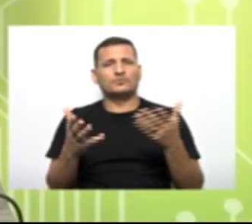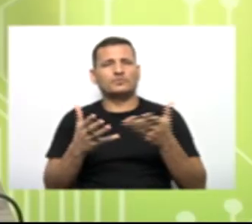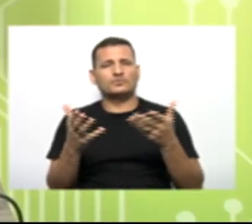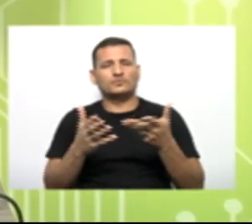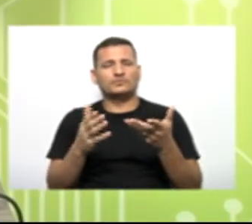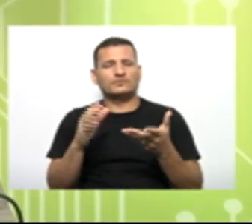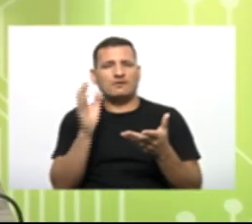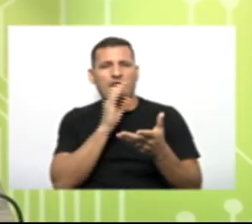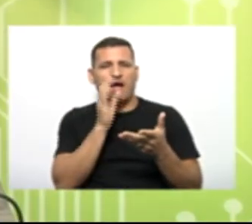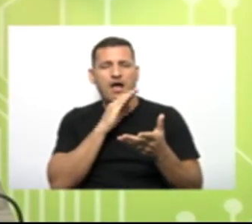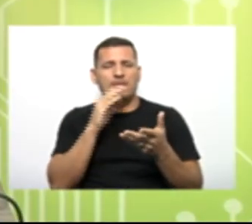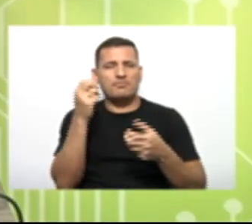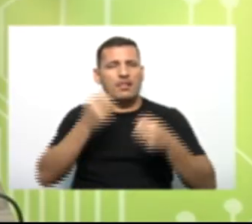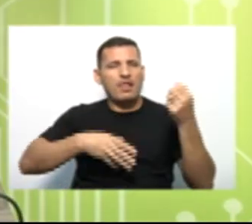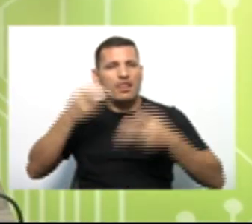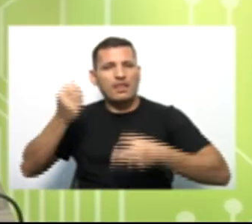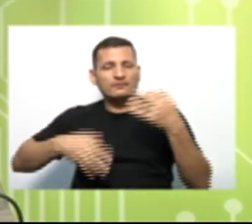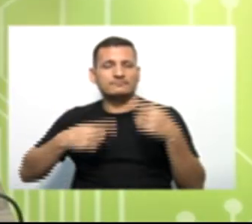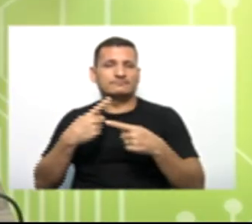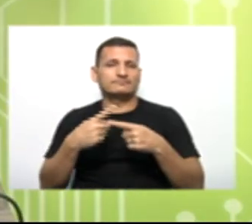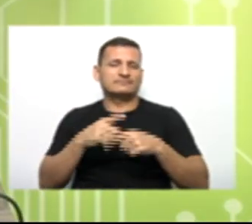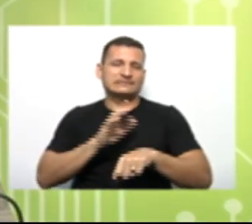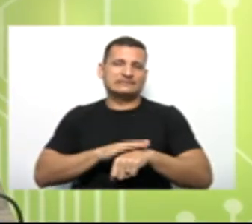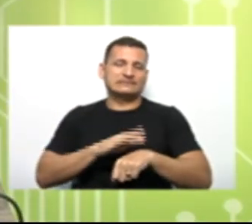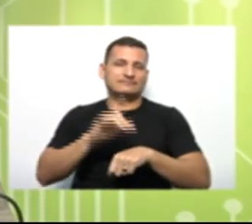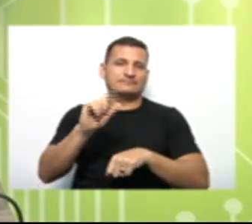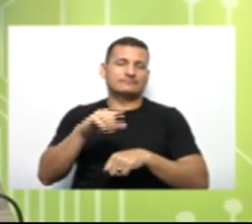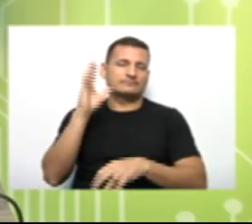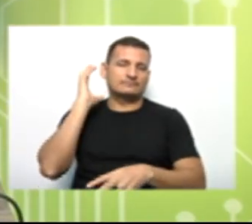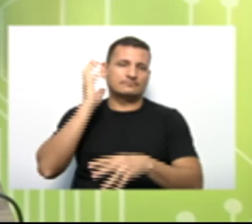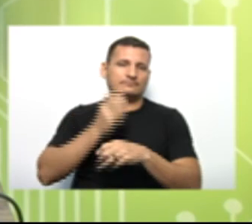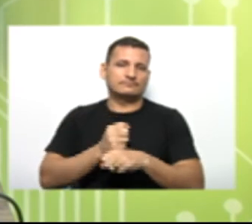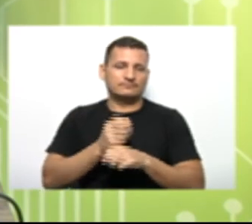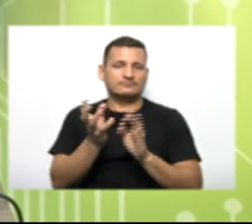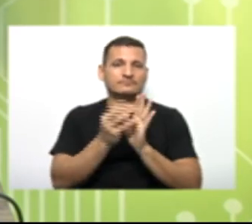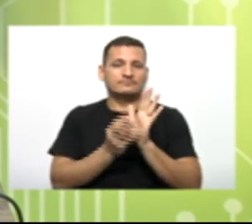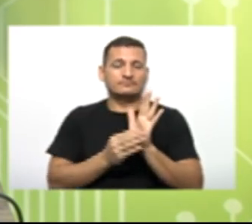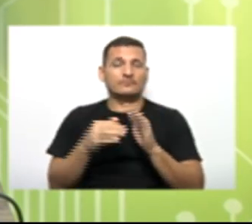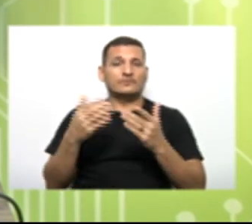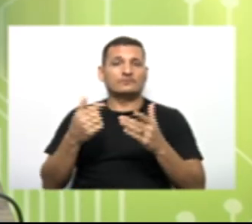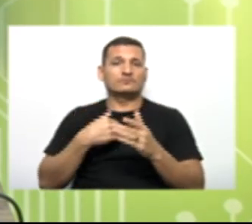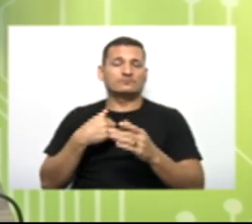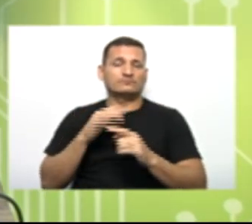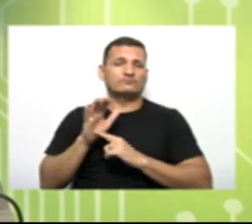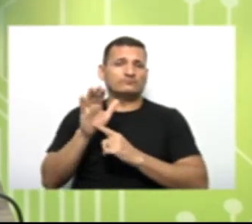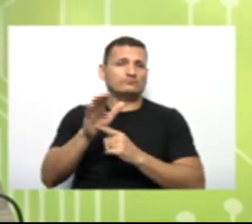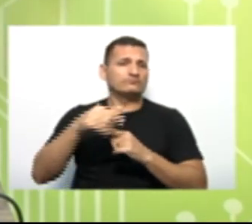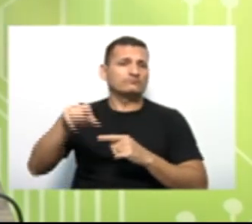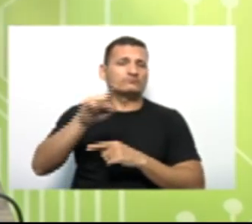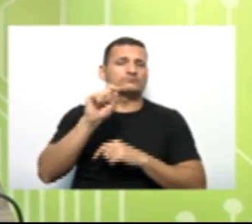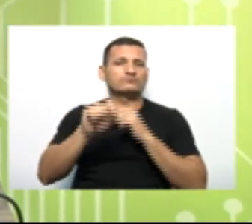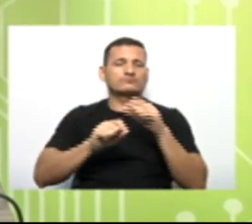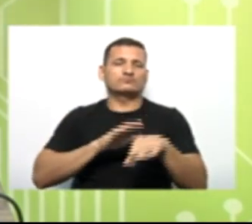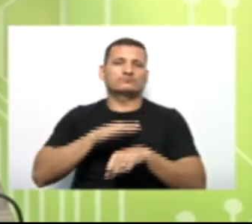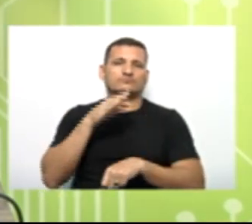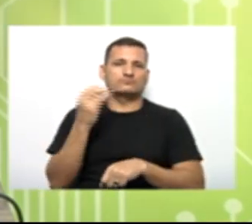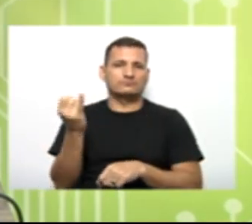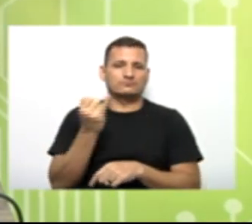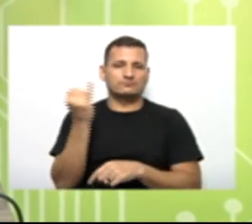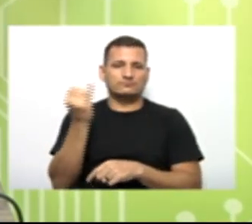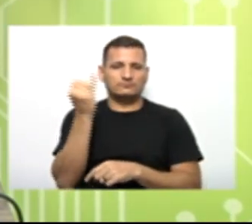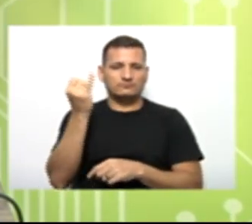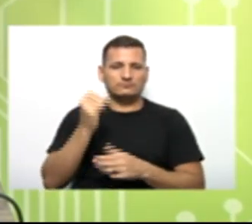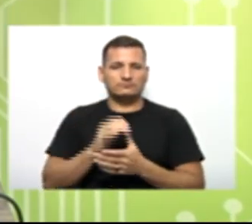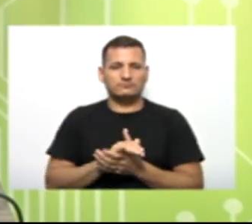aqui, porque é pouco tempo para revisar todo esse conteúdo. Então, eu estou tentando trazer para vocês aqui o mais importante, tá ok?